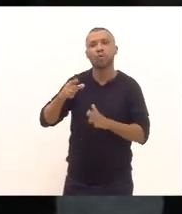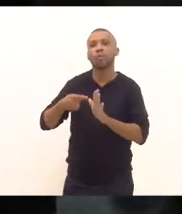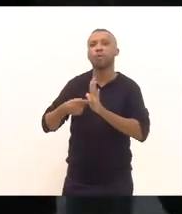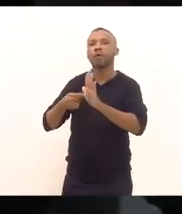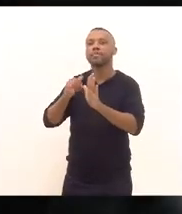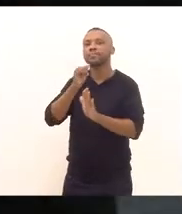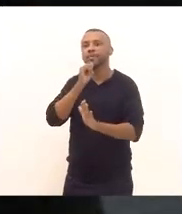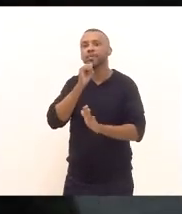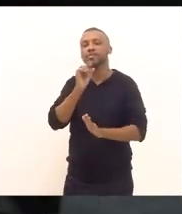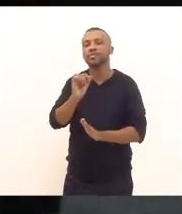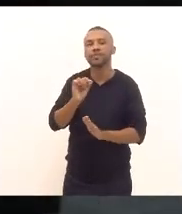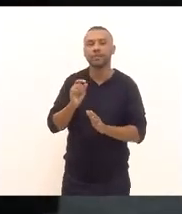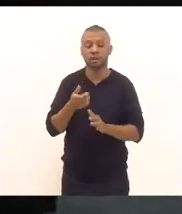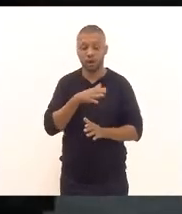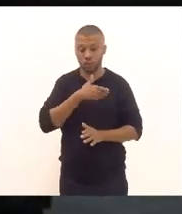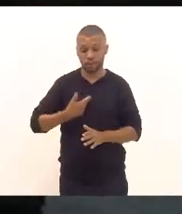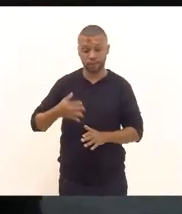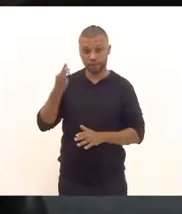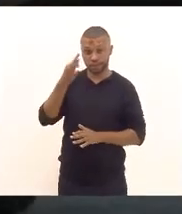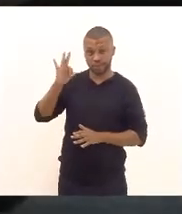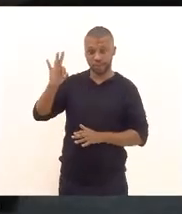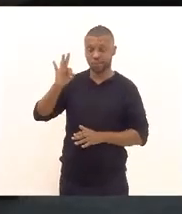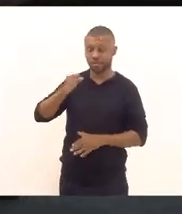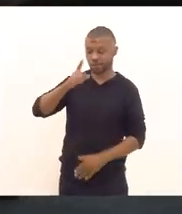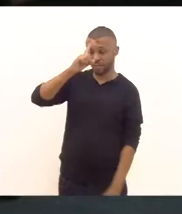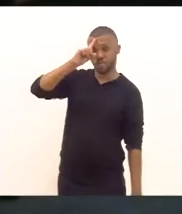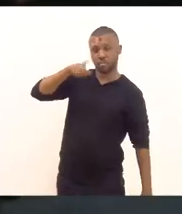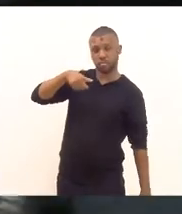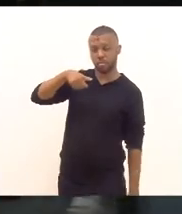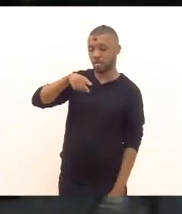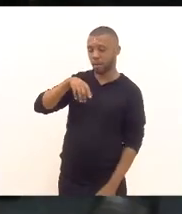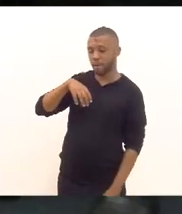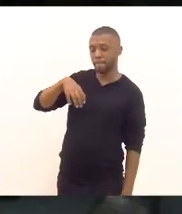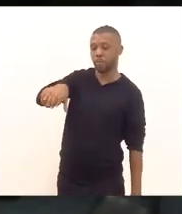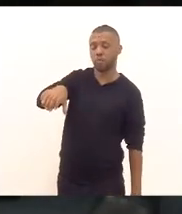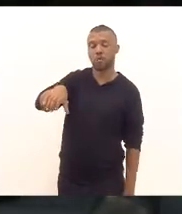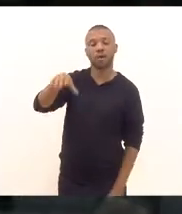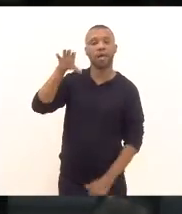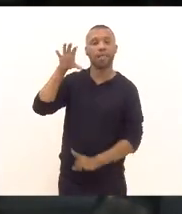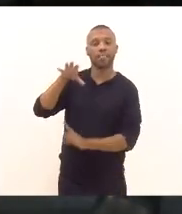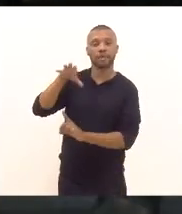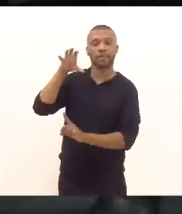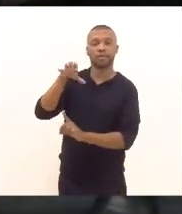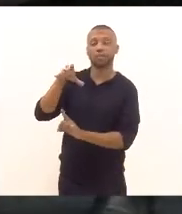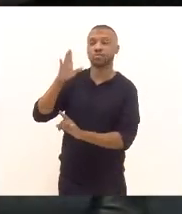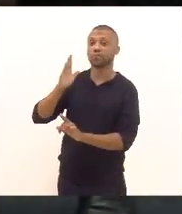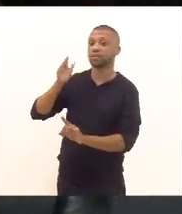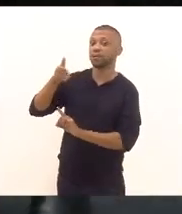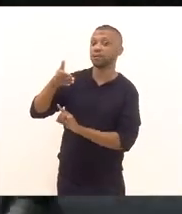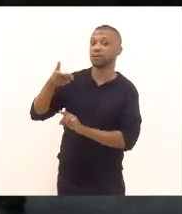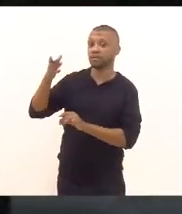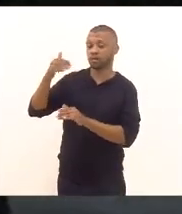longa Manus da União interferindo diretamente luzinha nos processos de